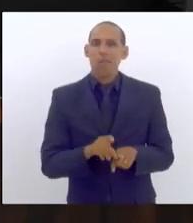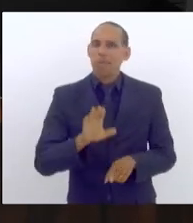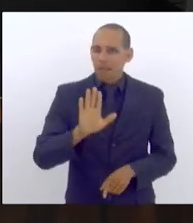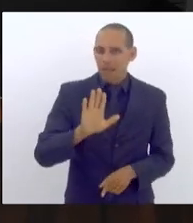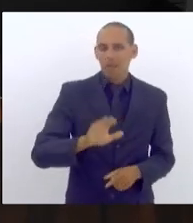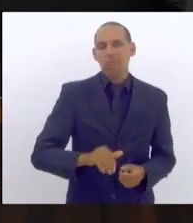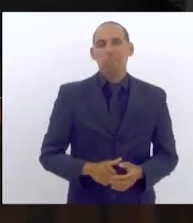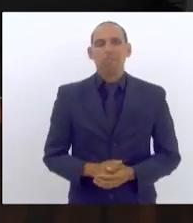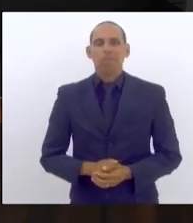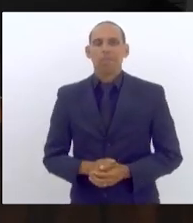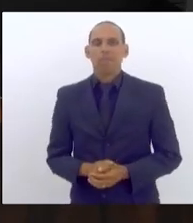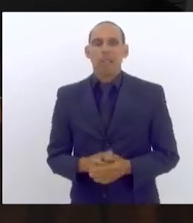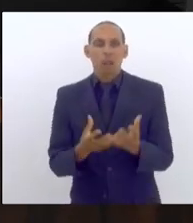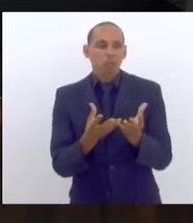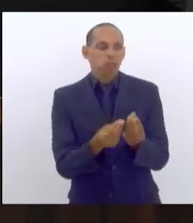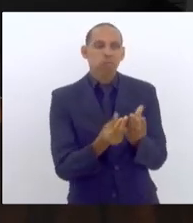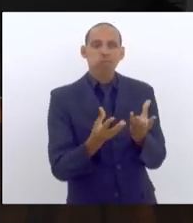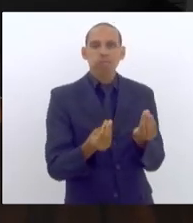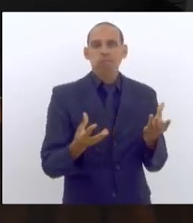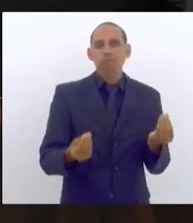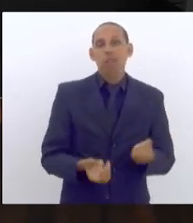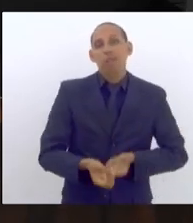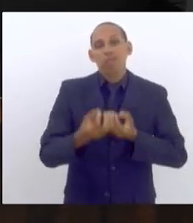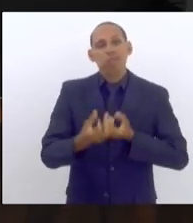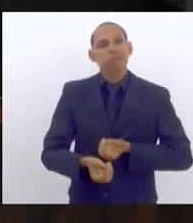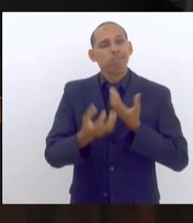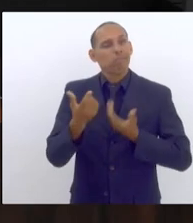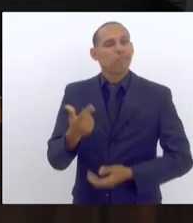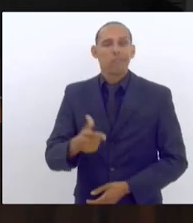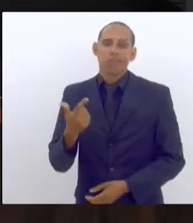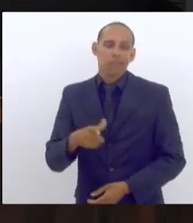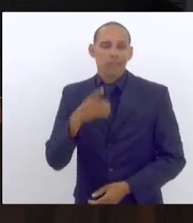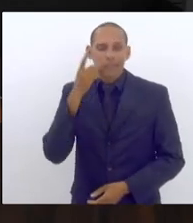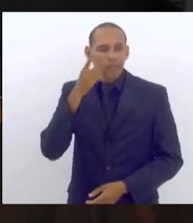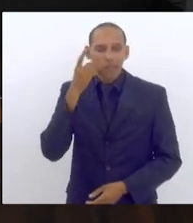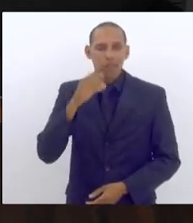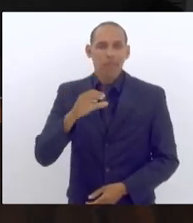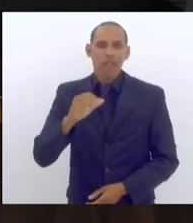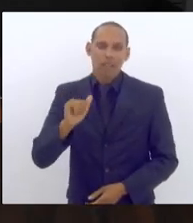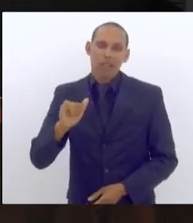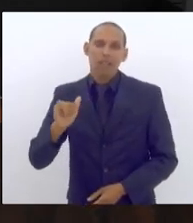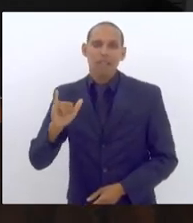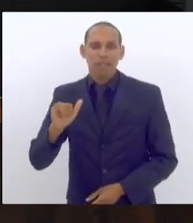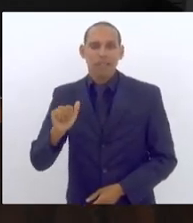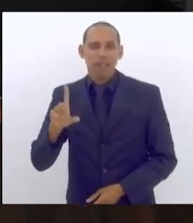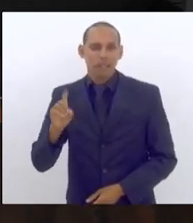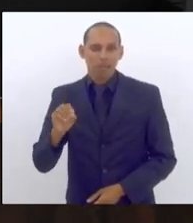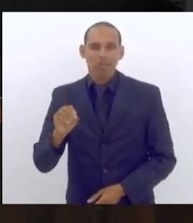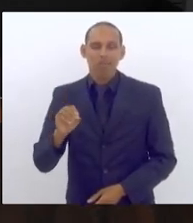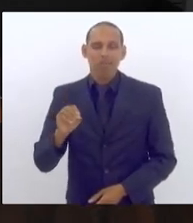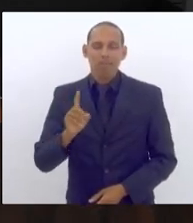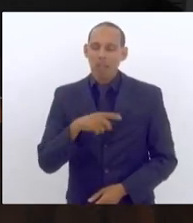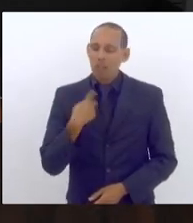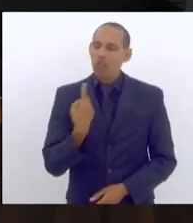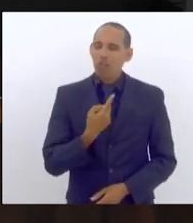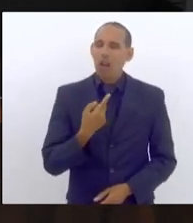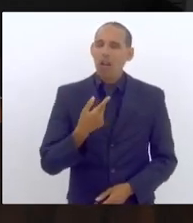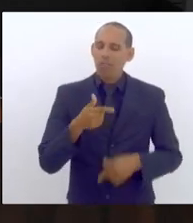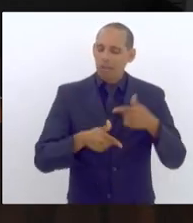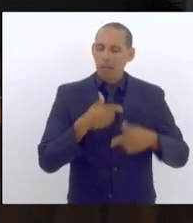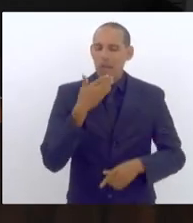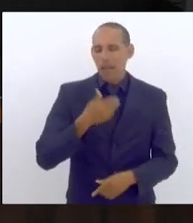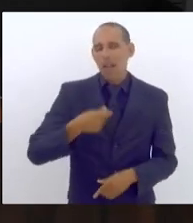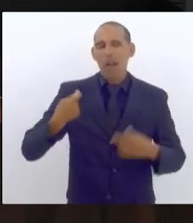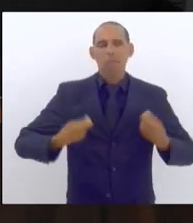que muitos ainda não têm informação, deputado Cláudio Caiado. E a gente precisa trabalhar melhor